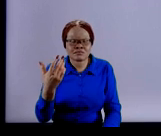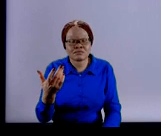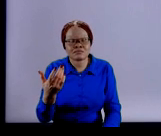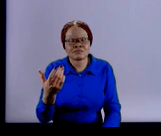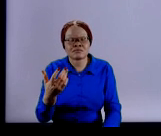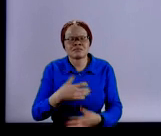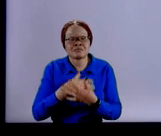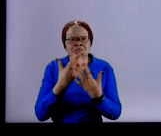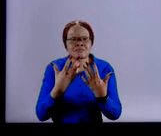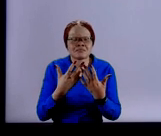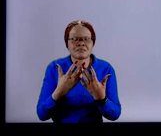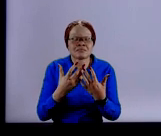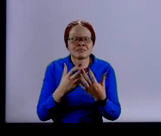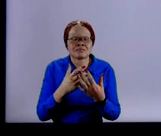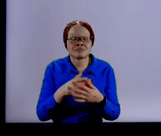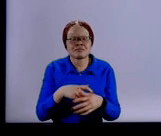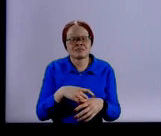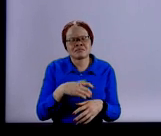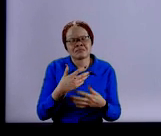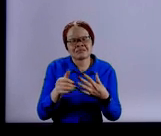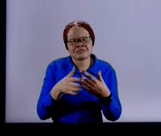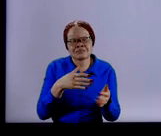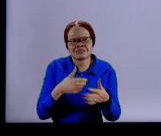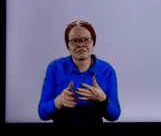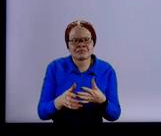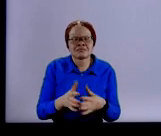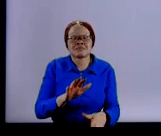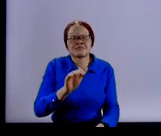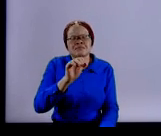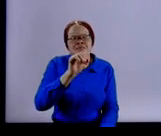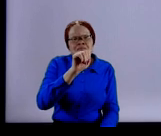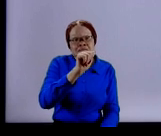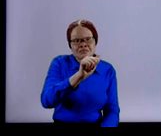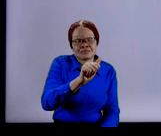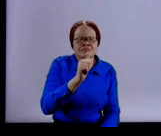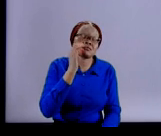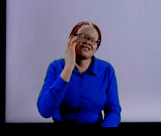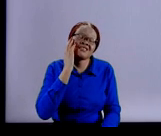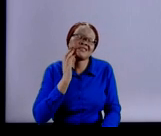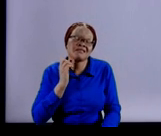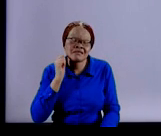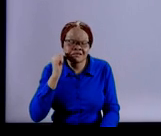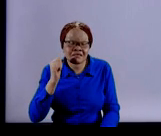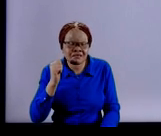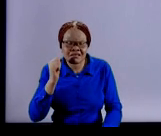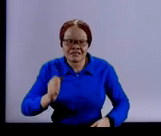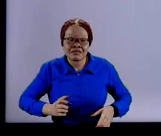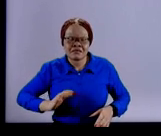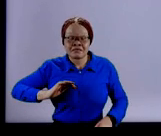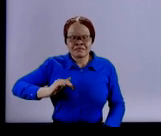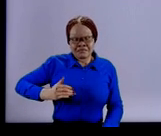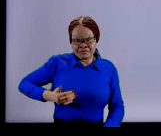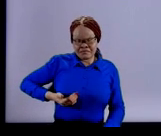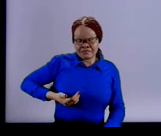dia incerto e depois a frase avó é uma senhora